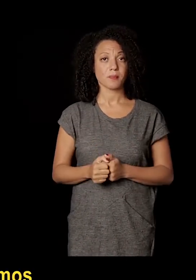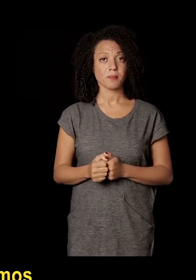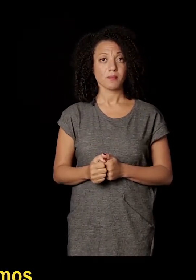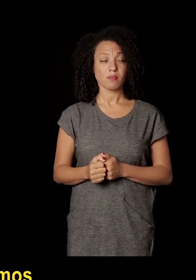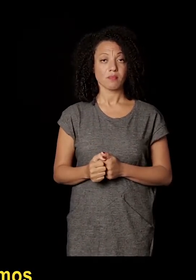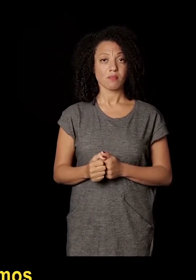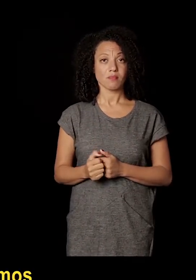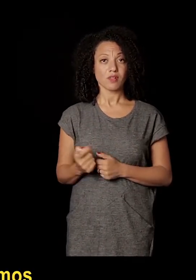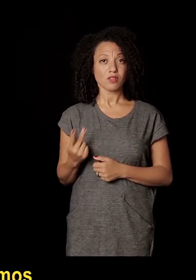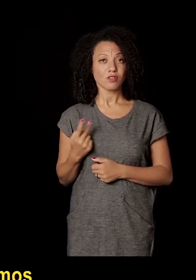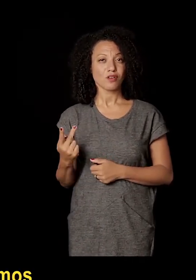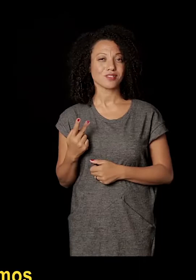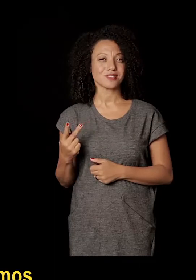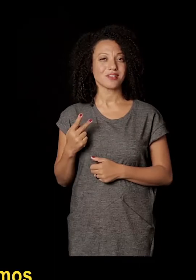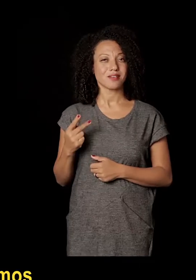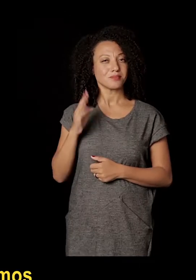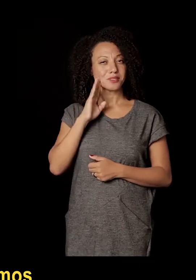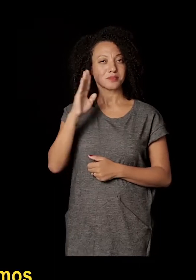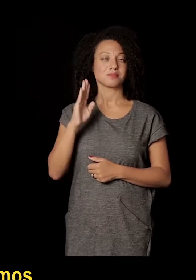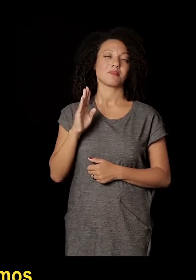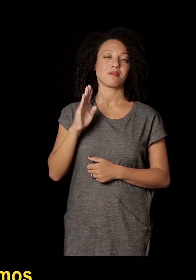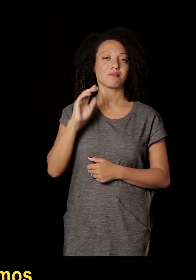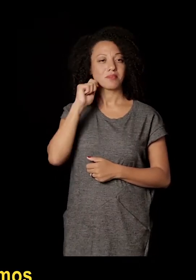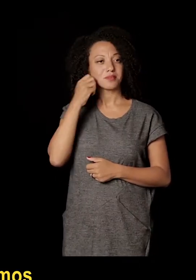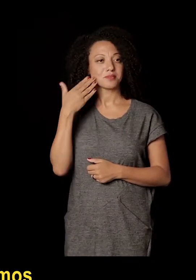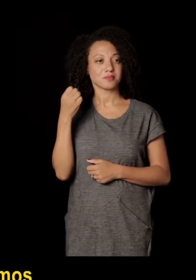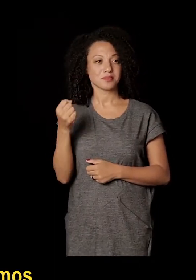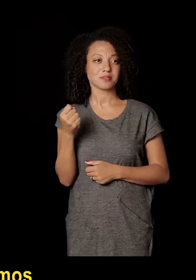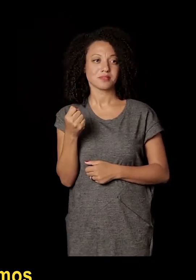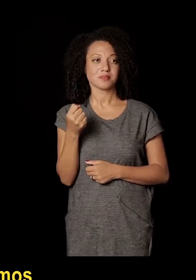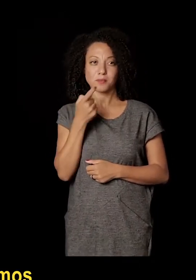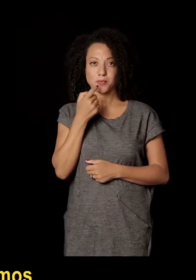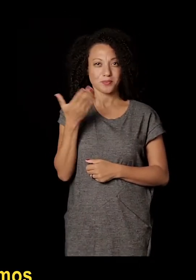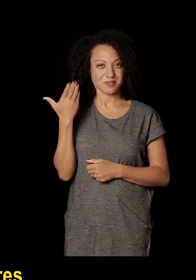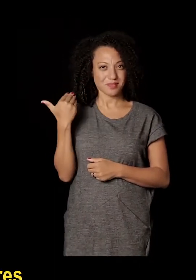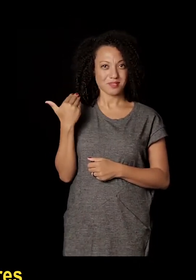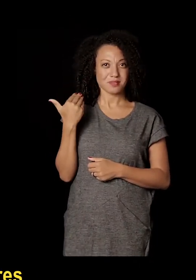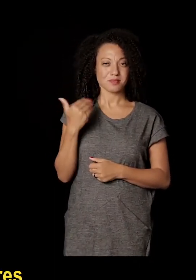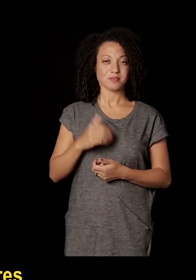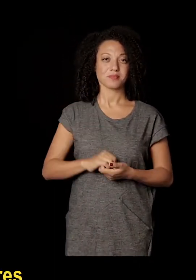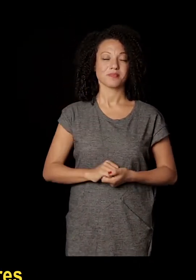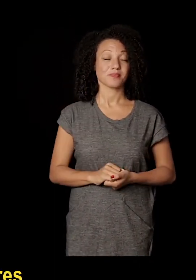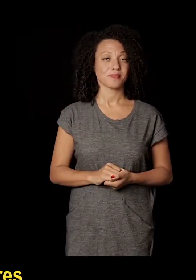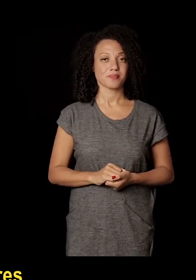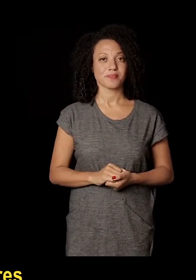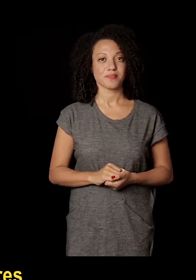para nós ali, que éramos o bebê dos festivais,